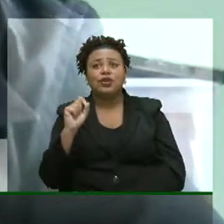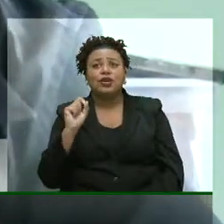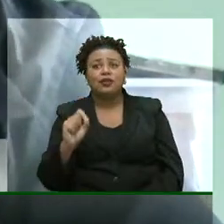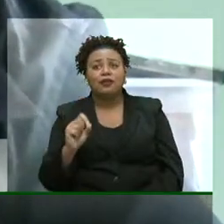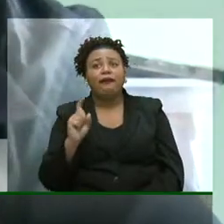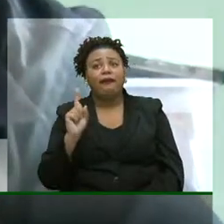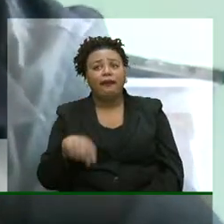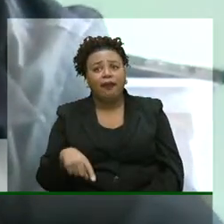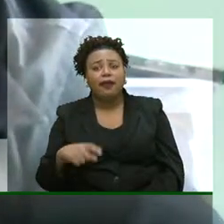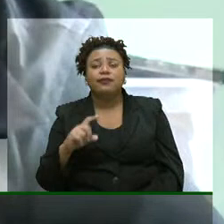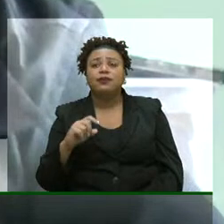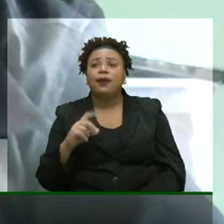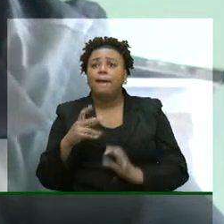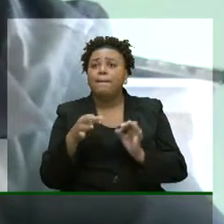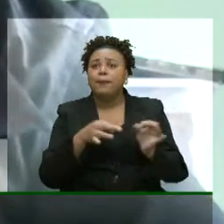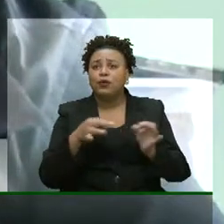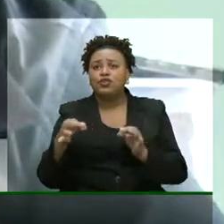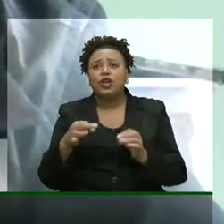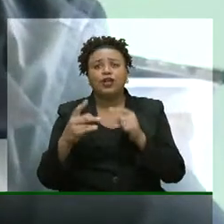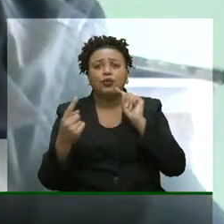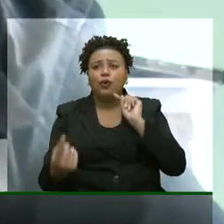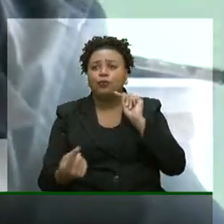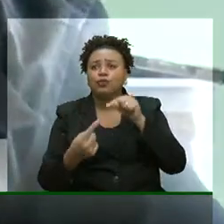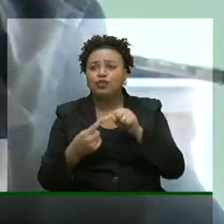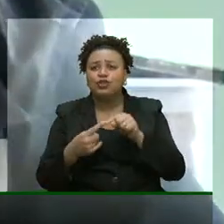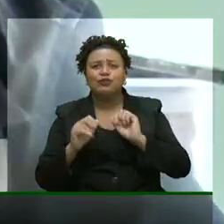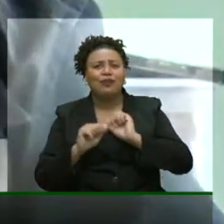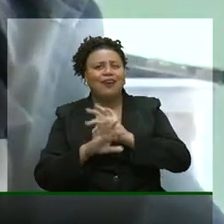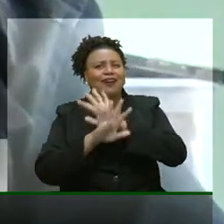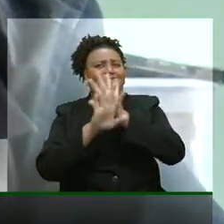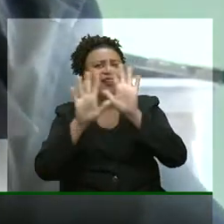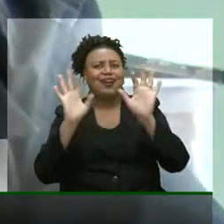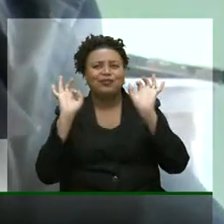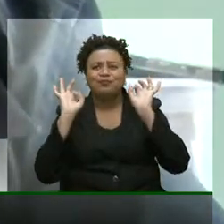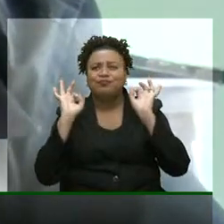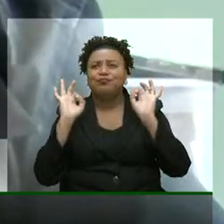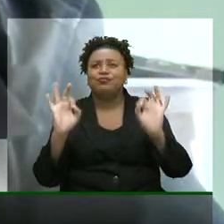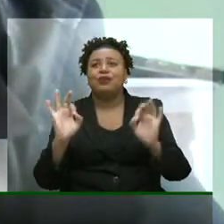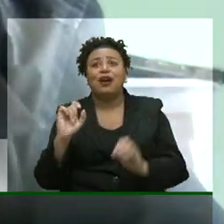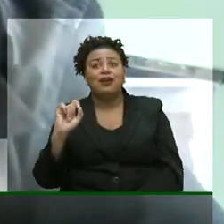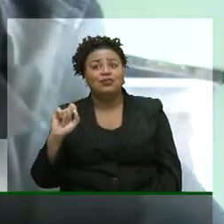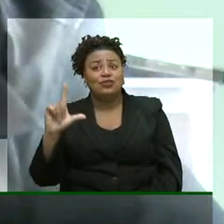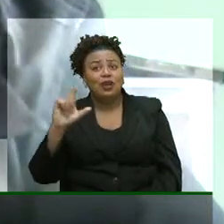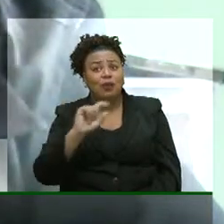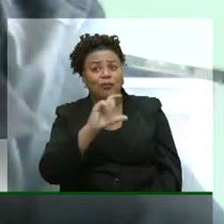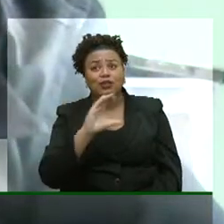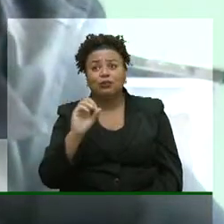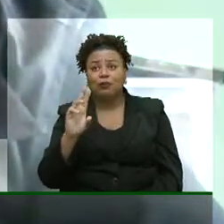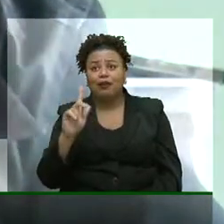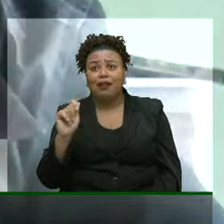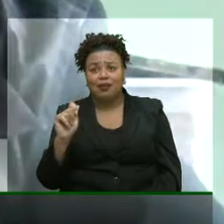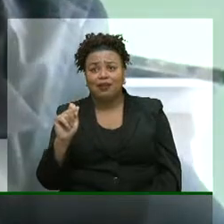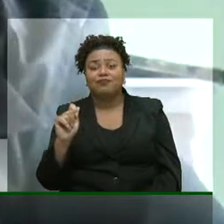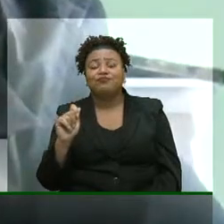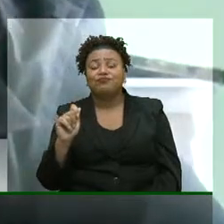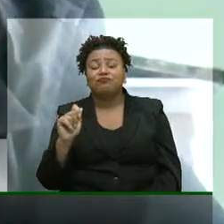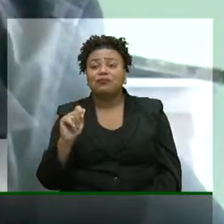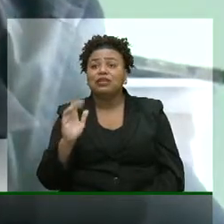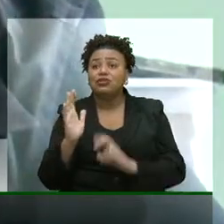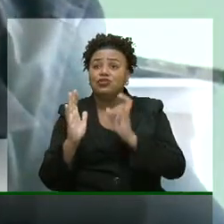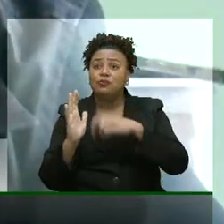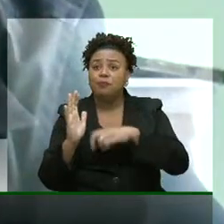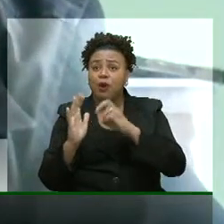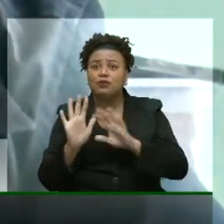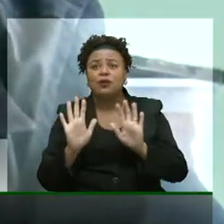que se tratava de um projeto objetivo, cristalino e nítido de aumento de carga tributária. Mas eu quero